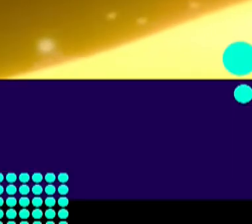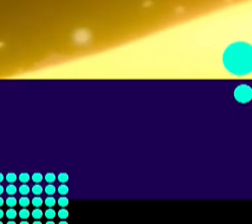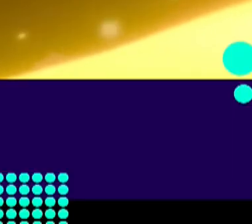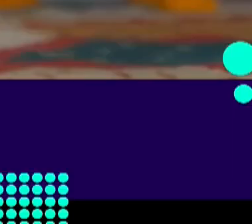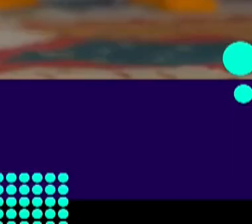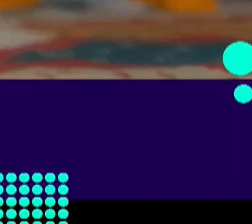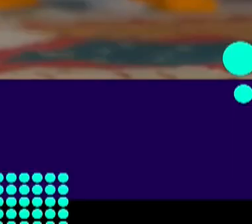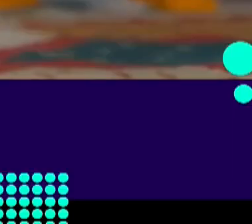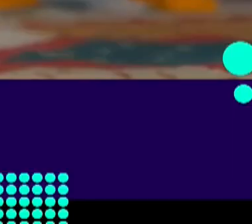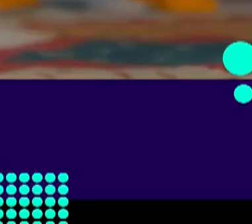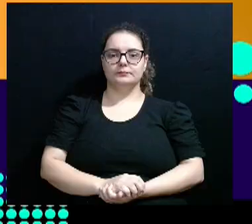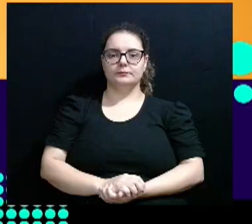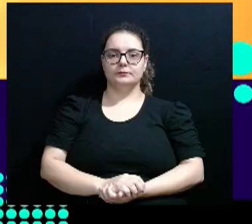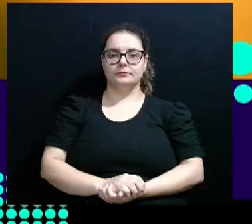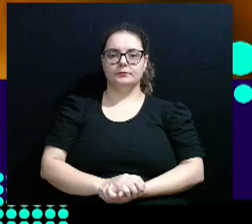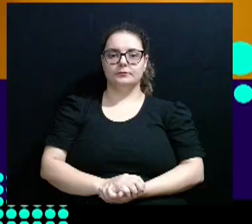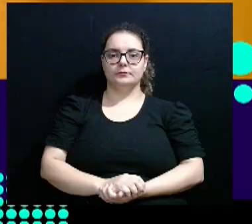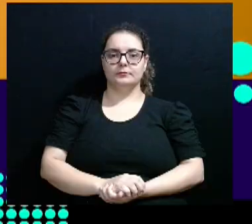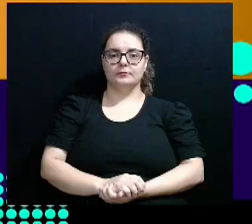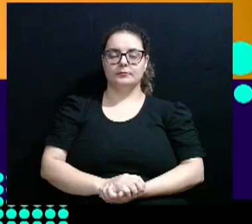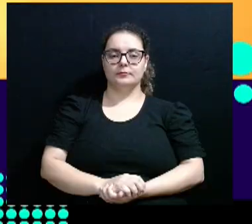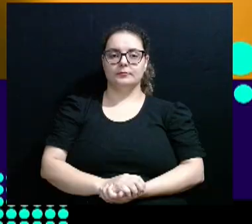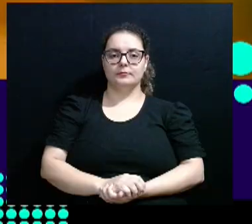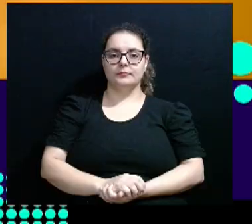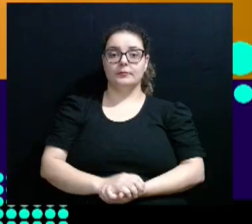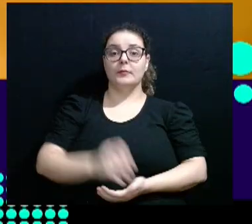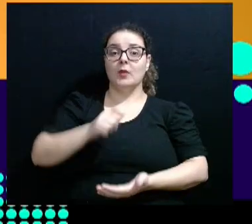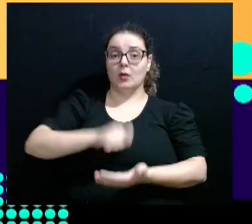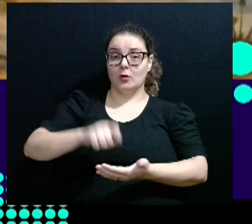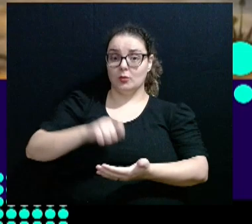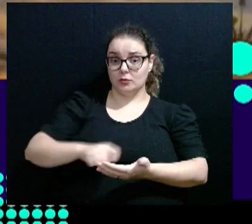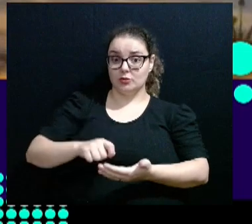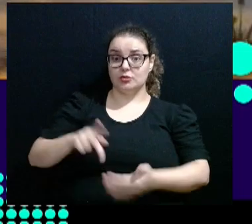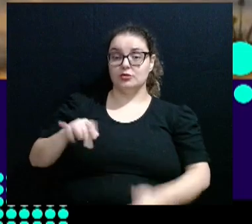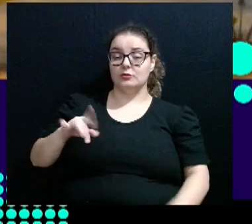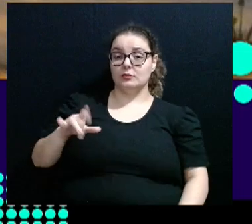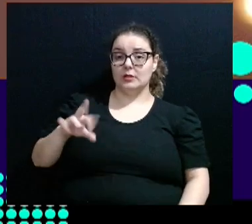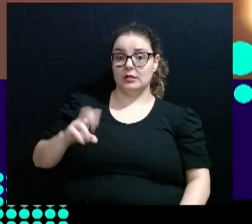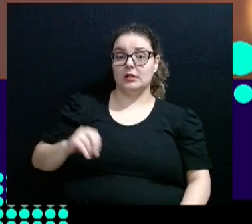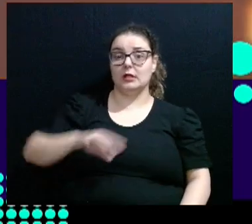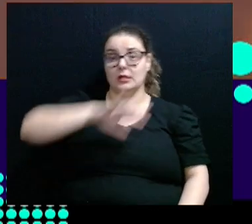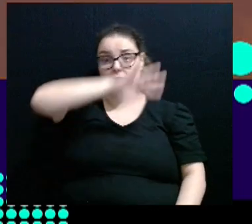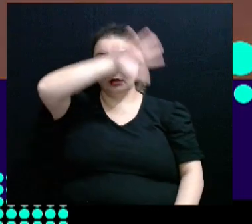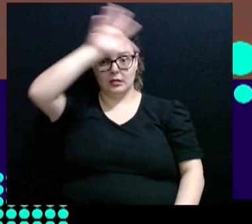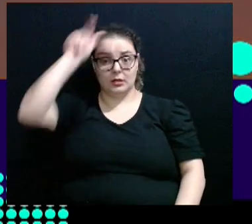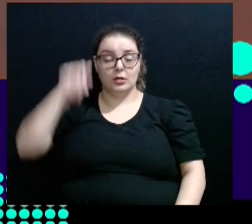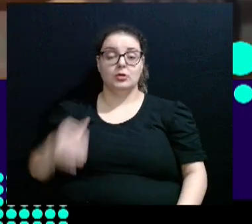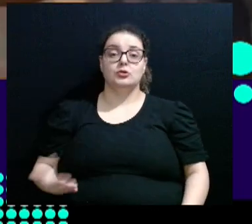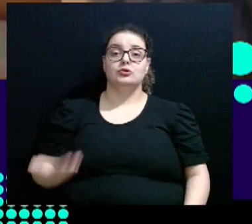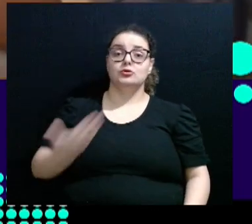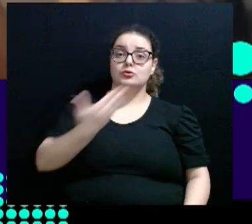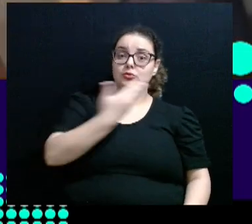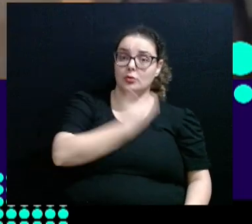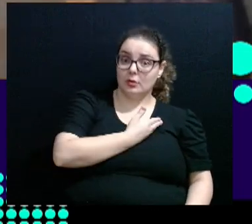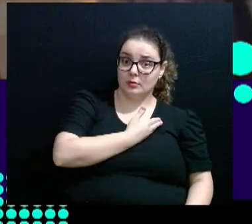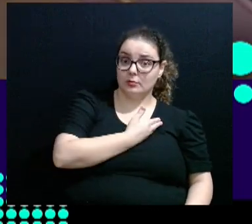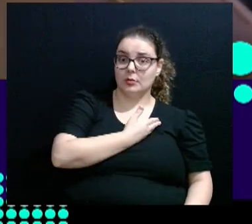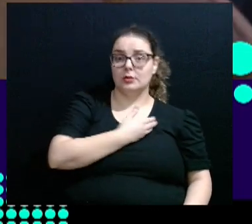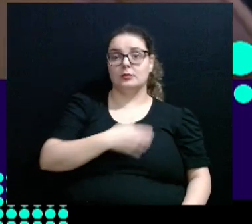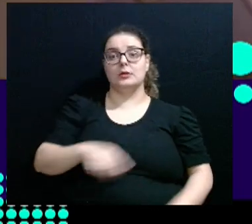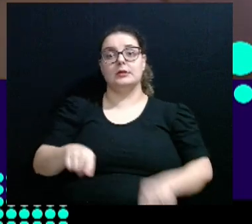O Diário de Pilar na Amazônia. Acompanhada de seu amigo Breno e do gatinho Samba, a jovem